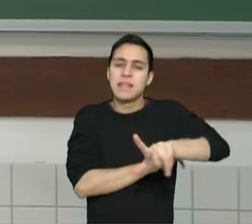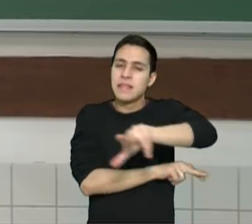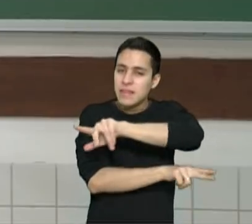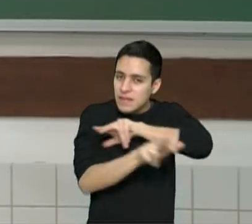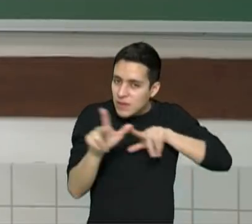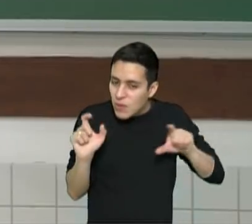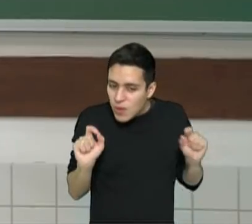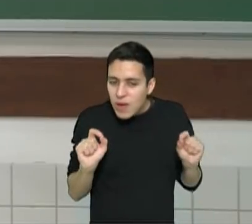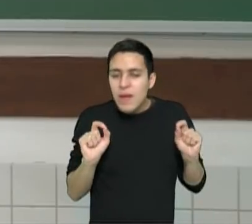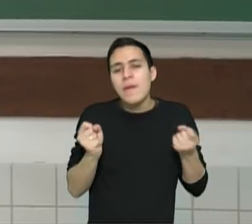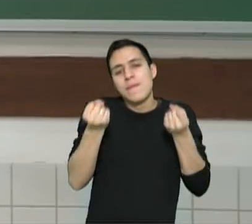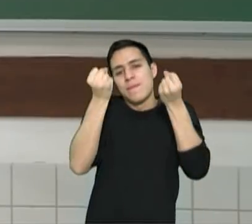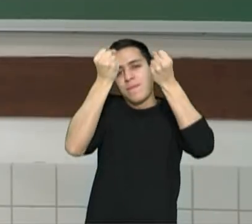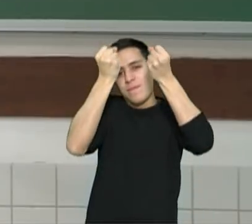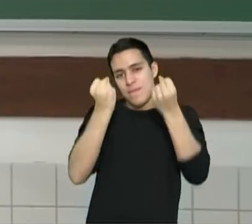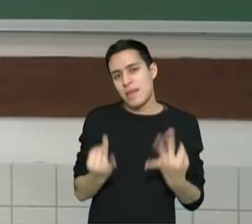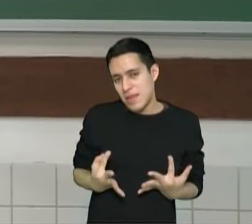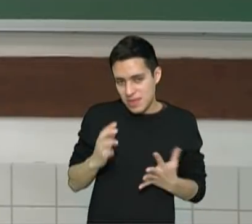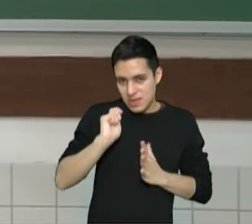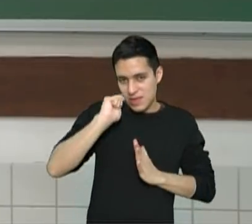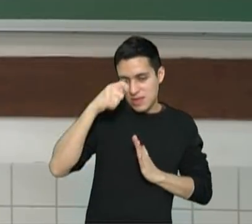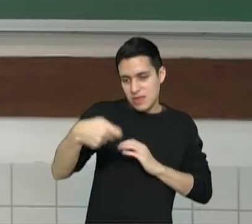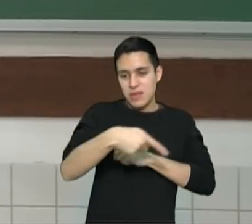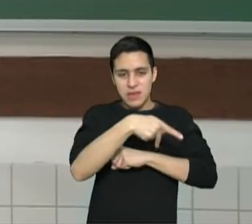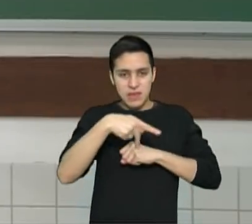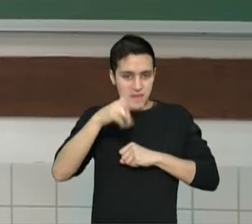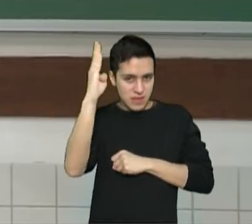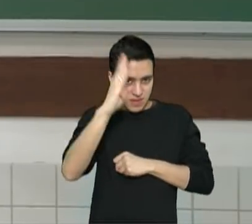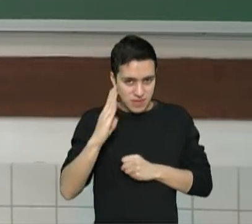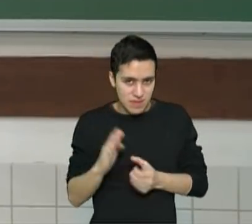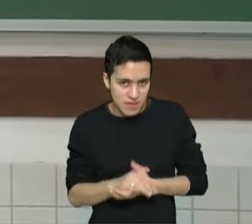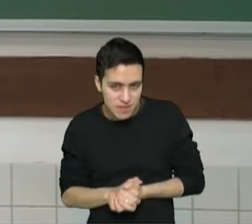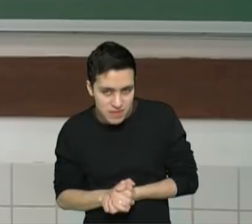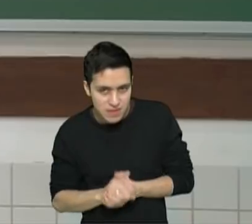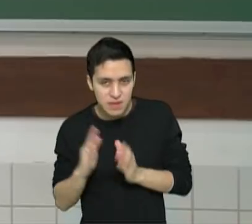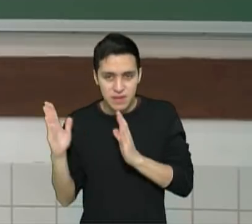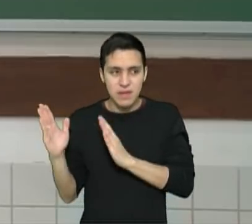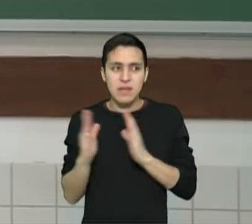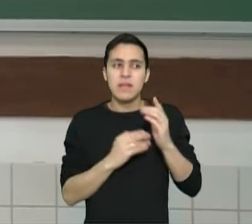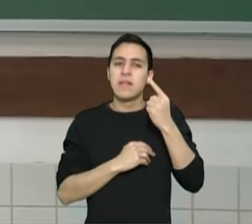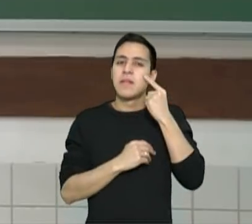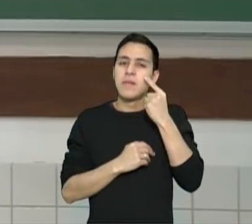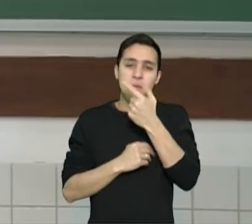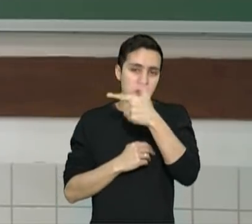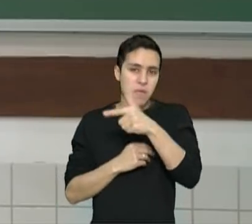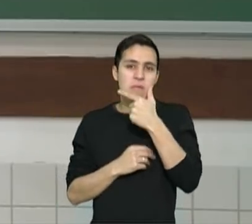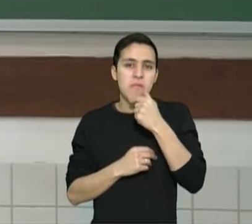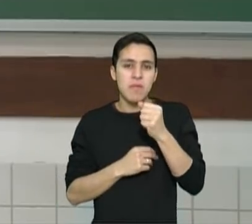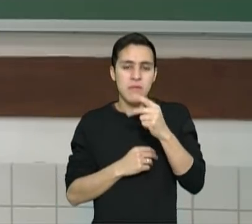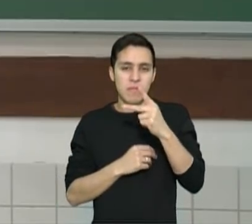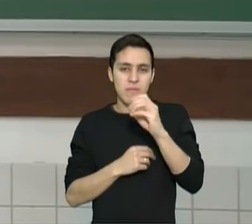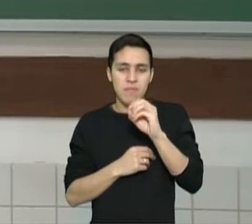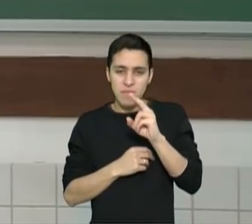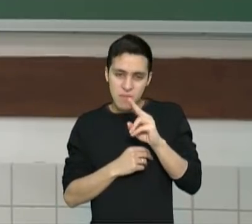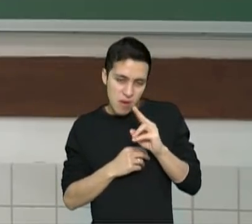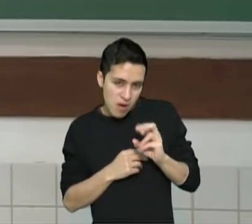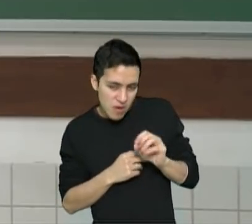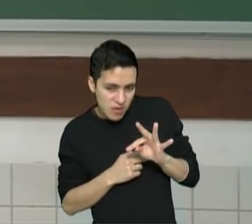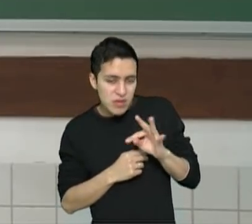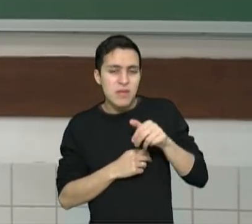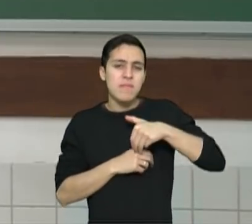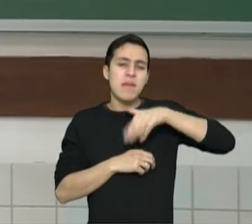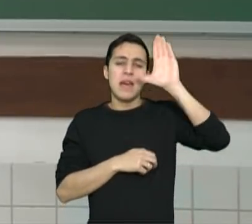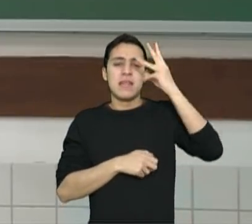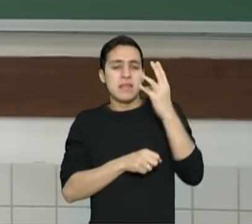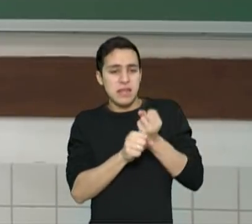diferentes para falar do nosso país, né? A gente tem o artista Post também, que, né, dedicou mais de 30 anos,